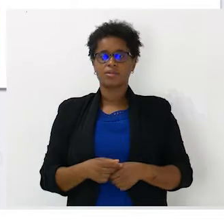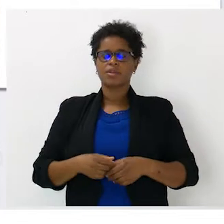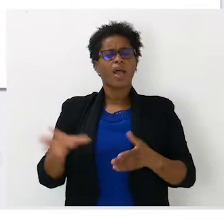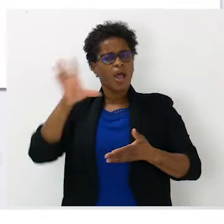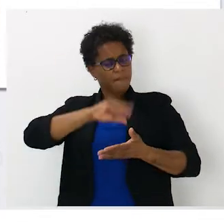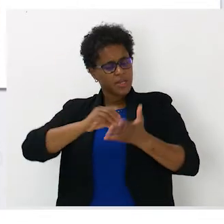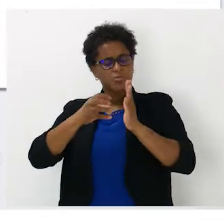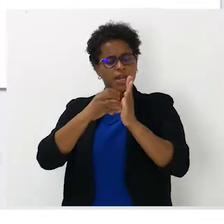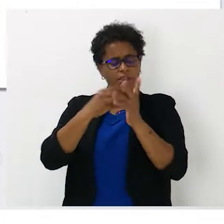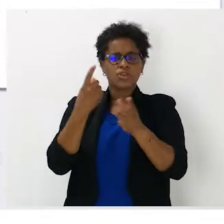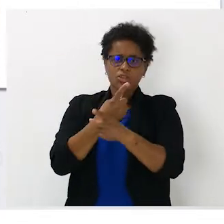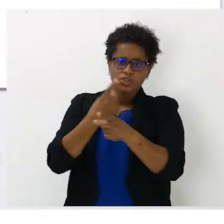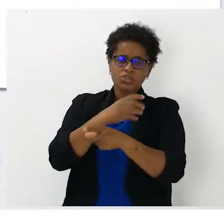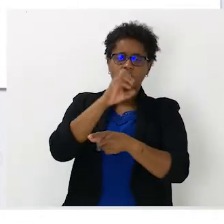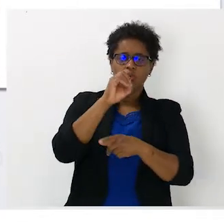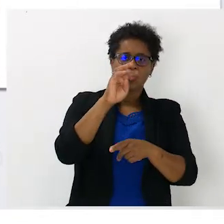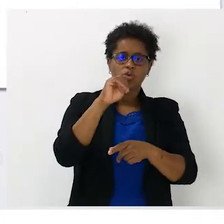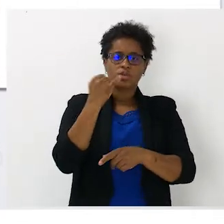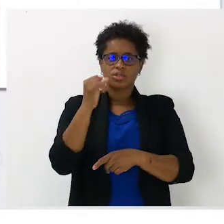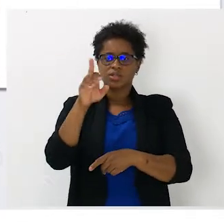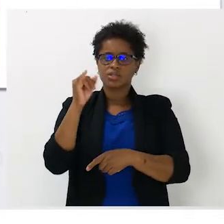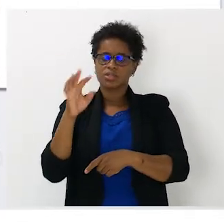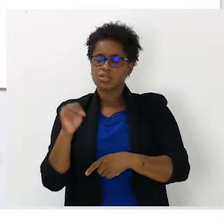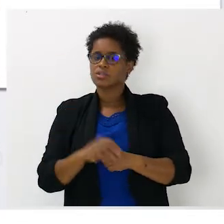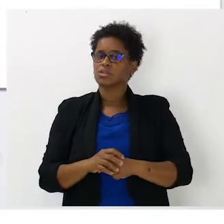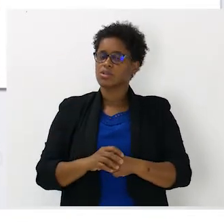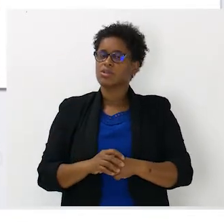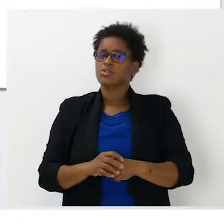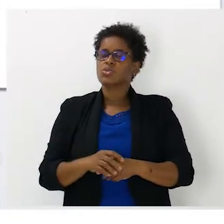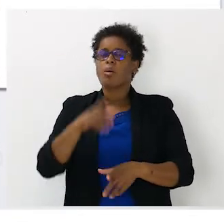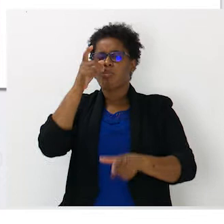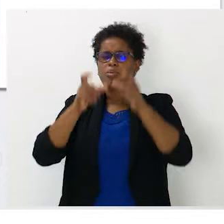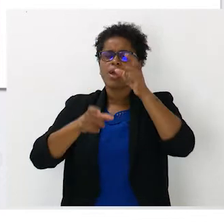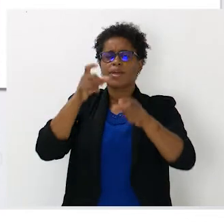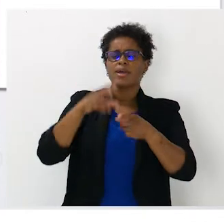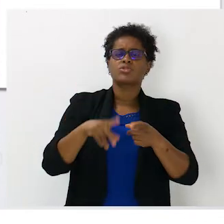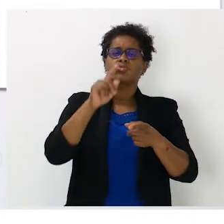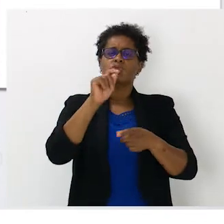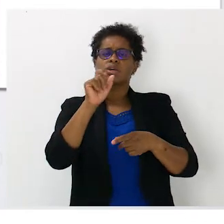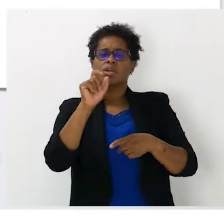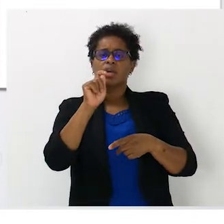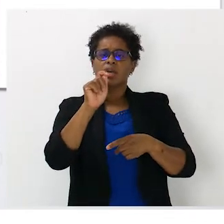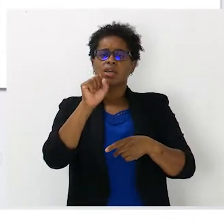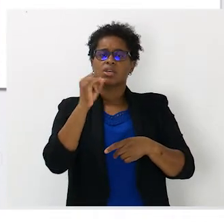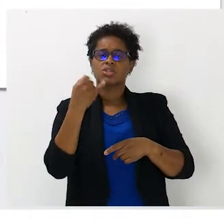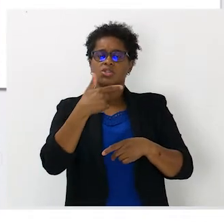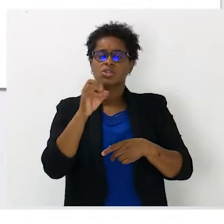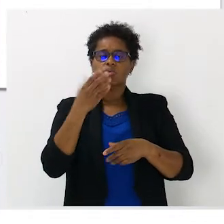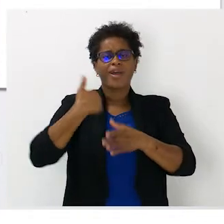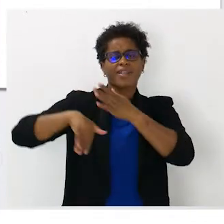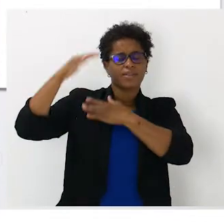marcante característica de Osíris foi sua popularidade no Egito Antigo,